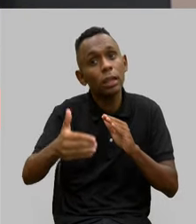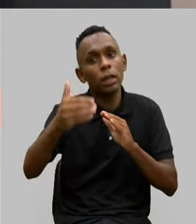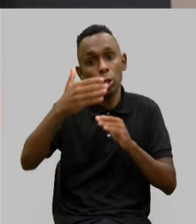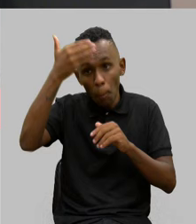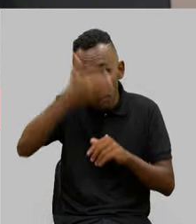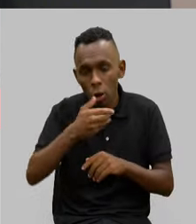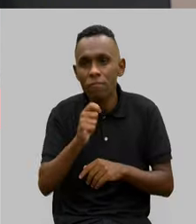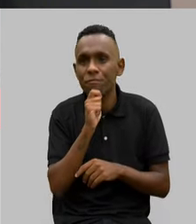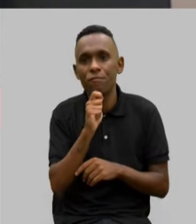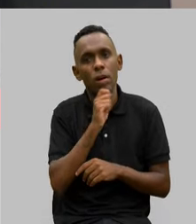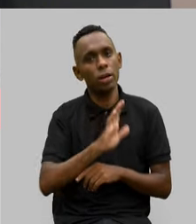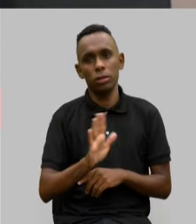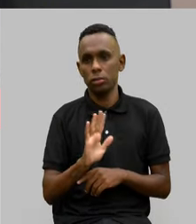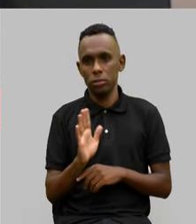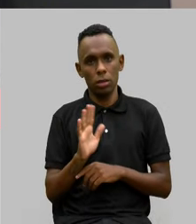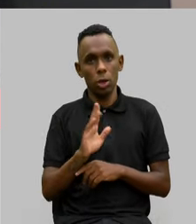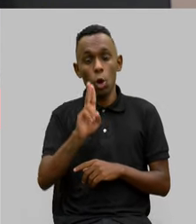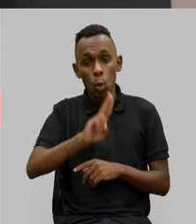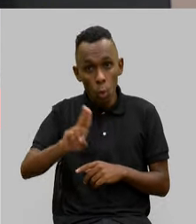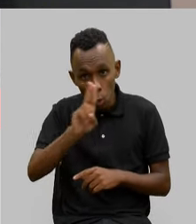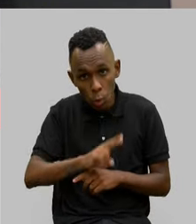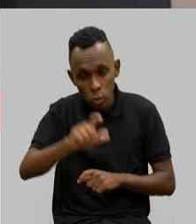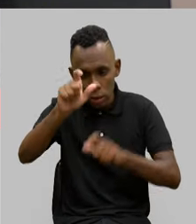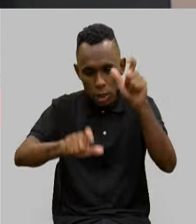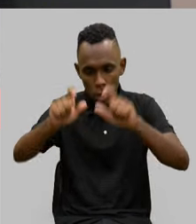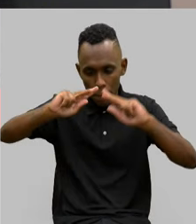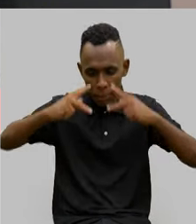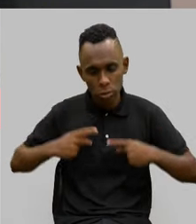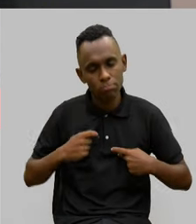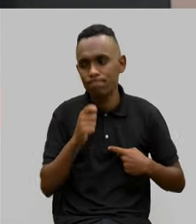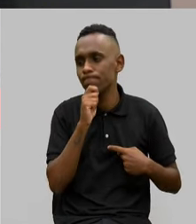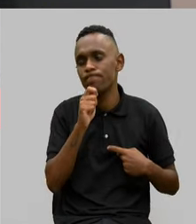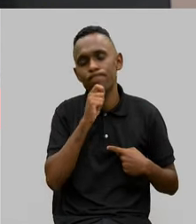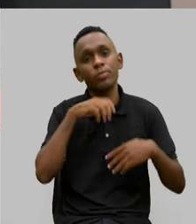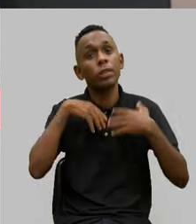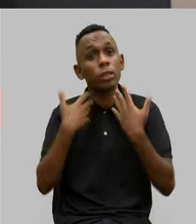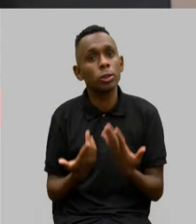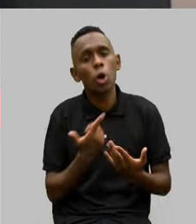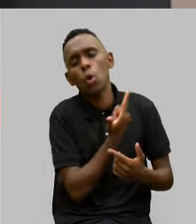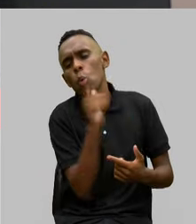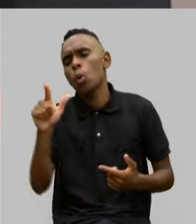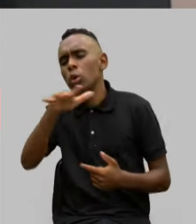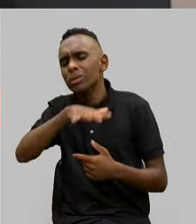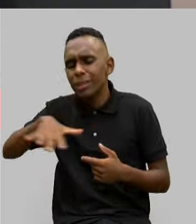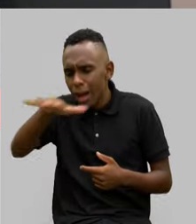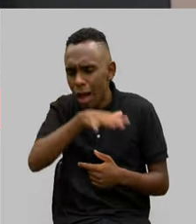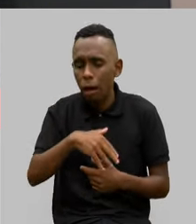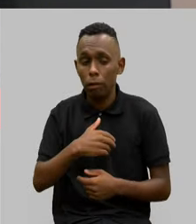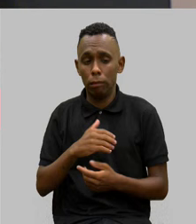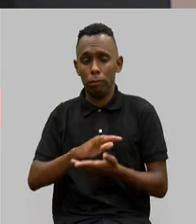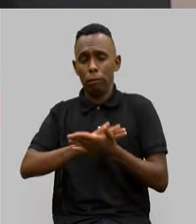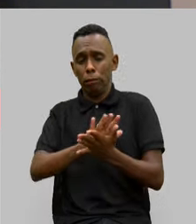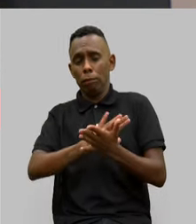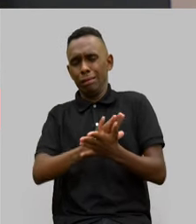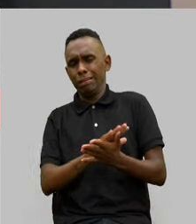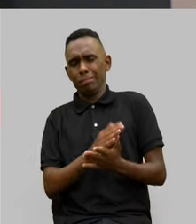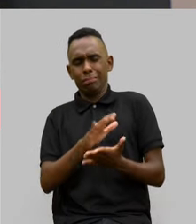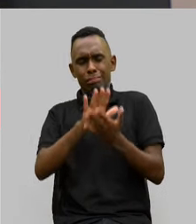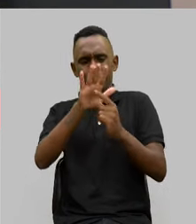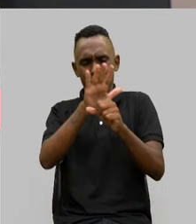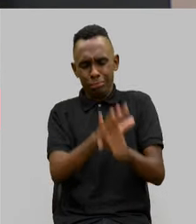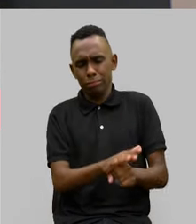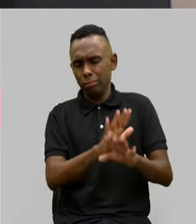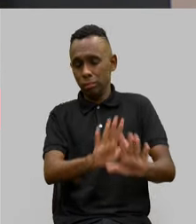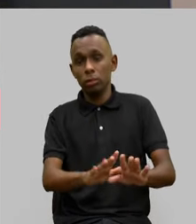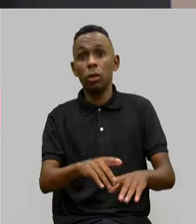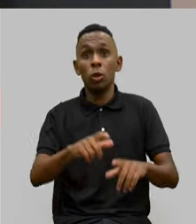aprovado ainda para uso em seres humanos né Então essa é uma outra área que também sofreu preconceito né então todo tudo que é relacionado